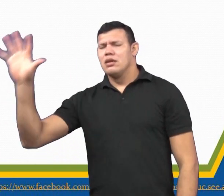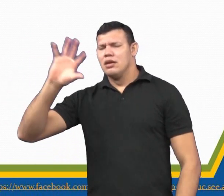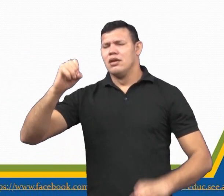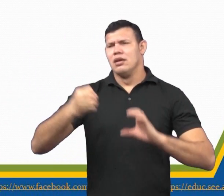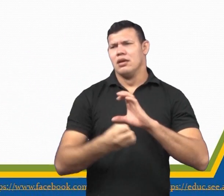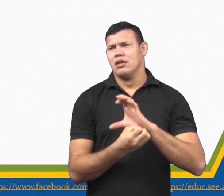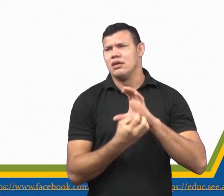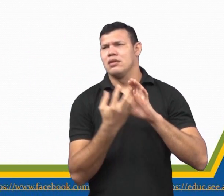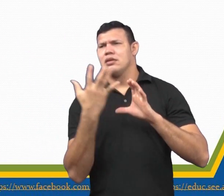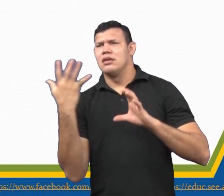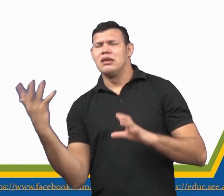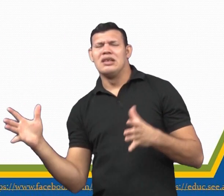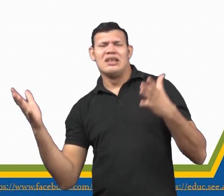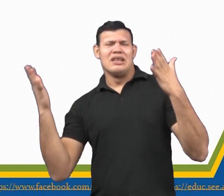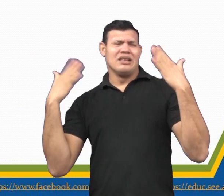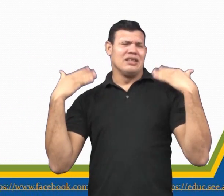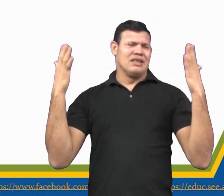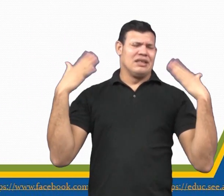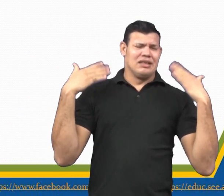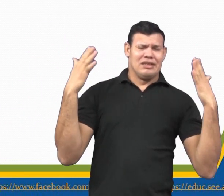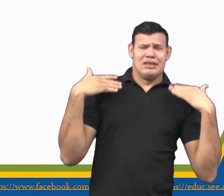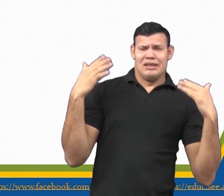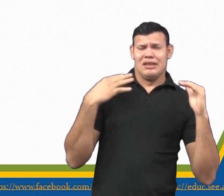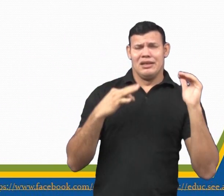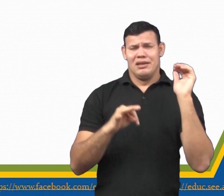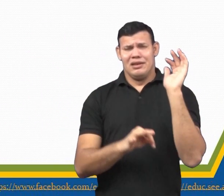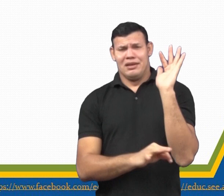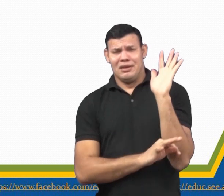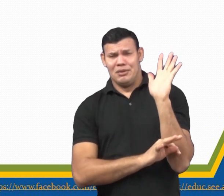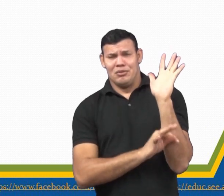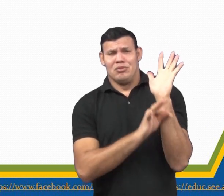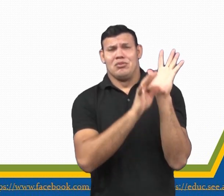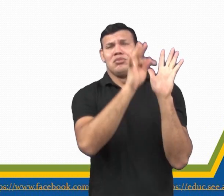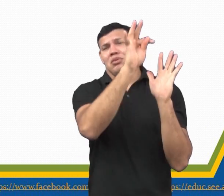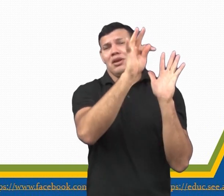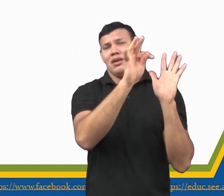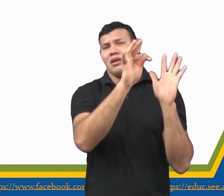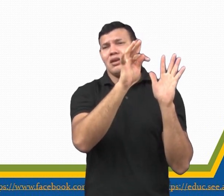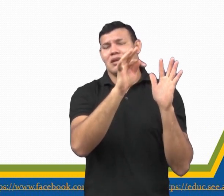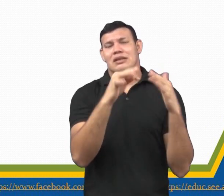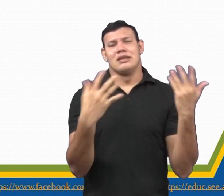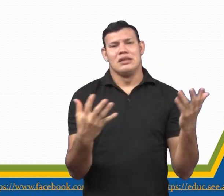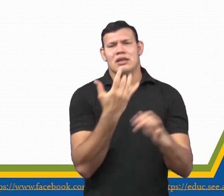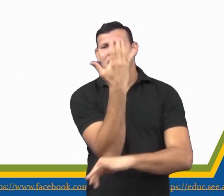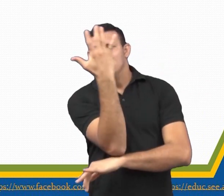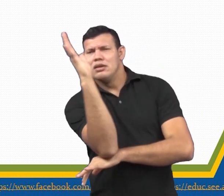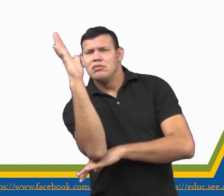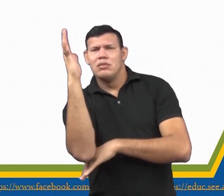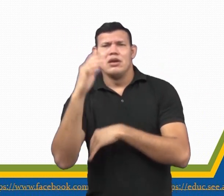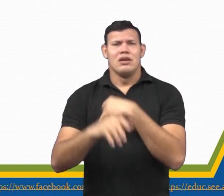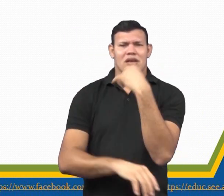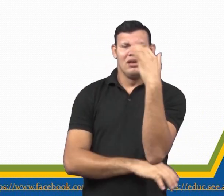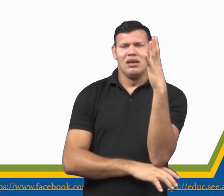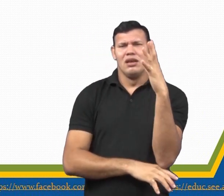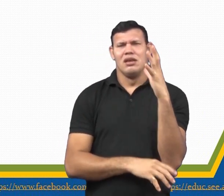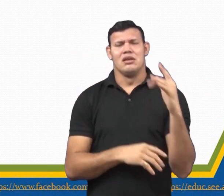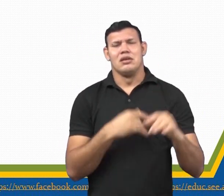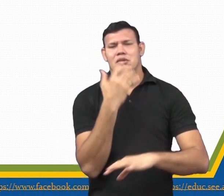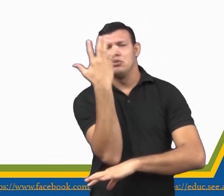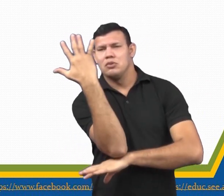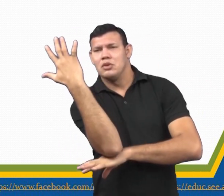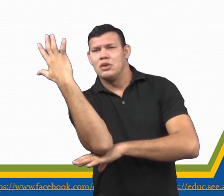ter clima quentes, com temperaturas elevadas. A vegetação florestal é densa, com